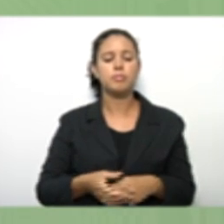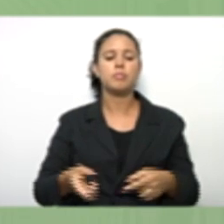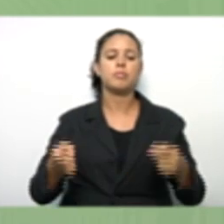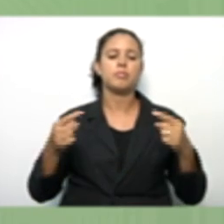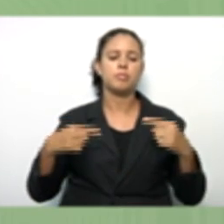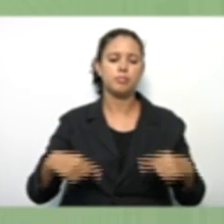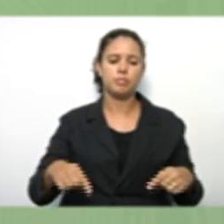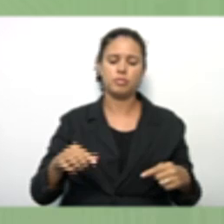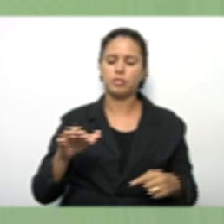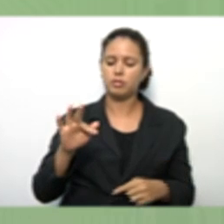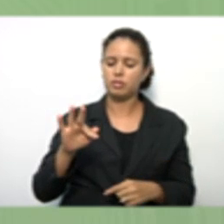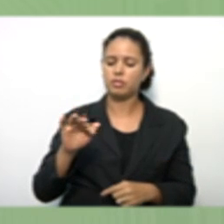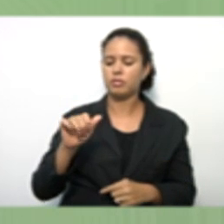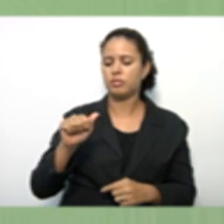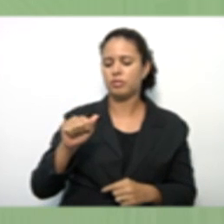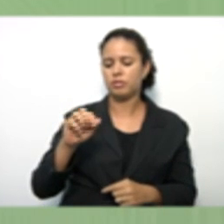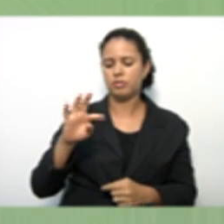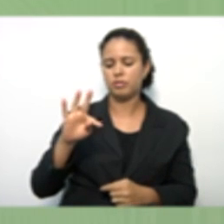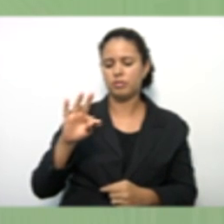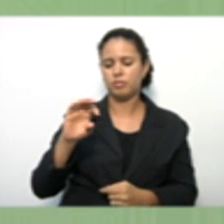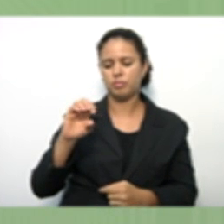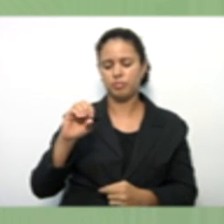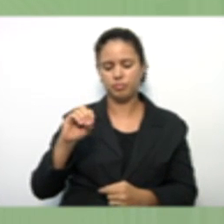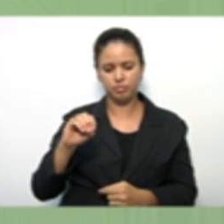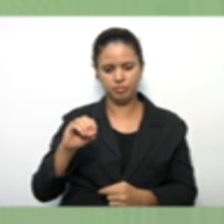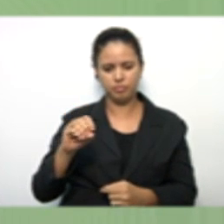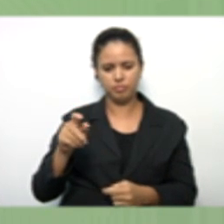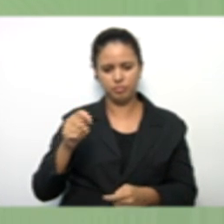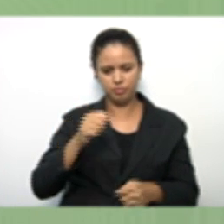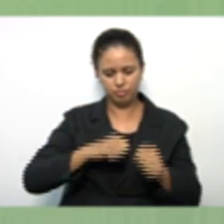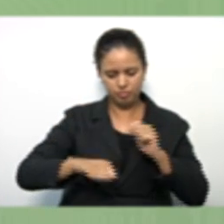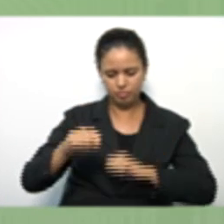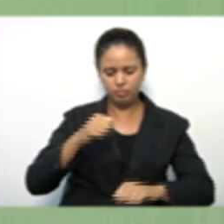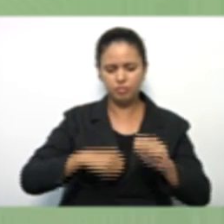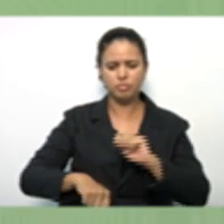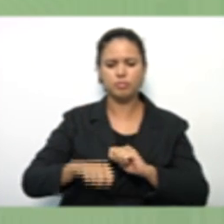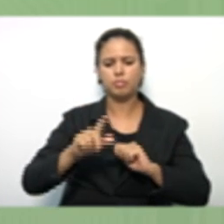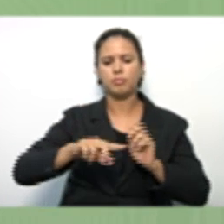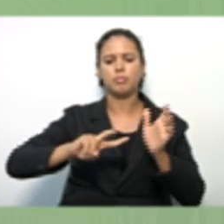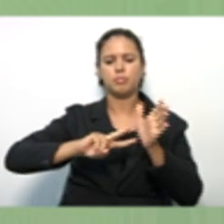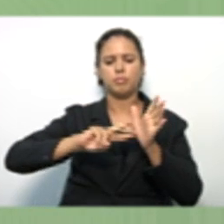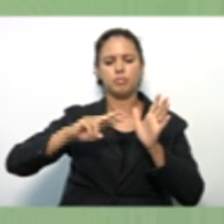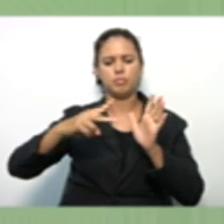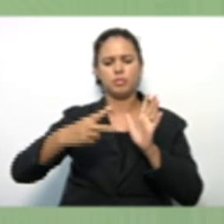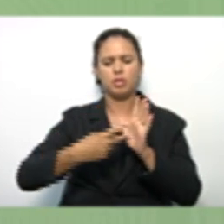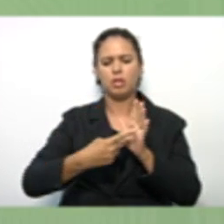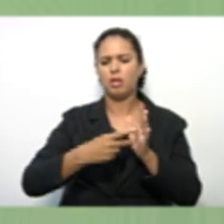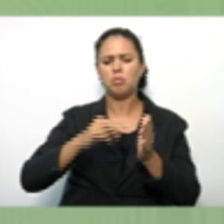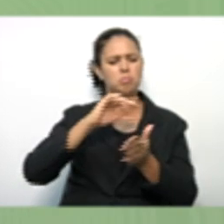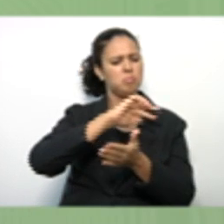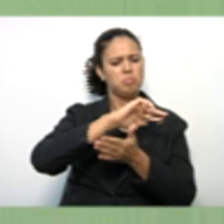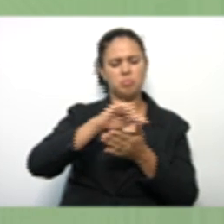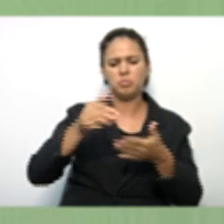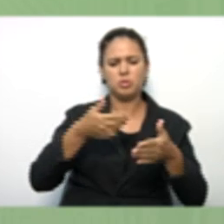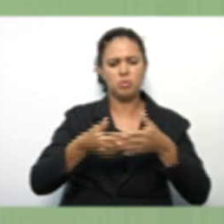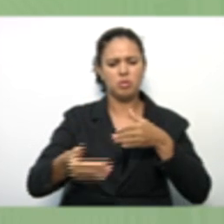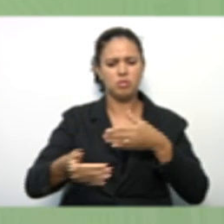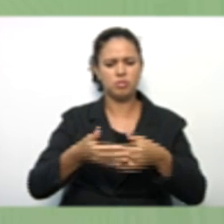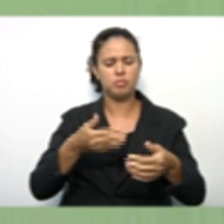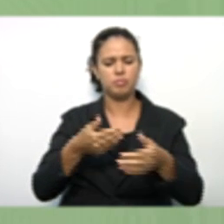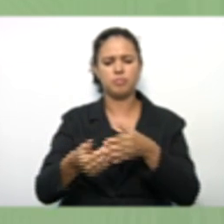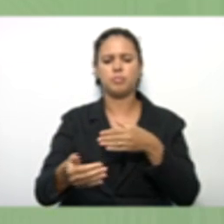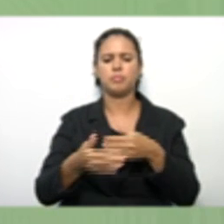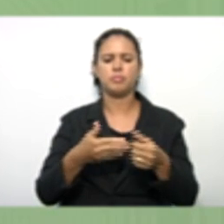de fato administrativo. É qualquer fato que venha alterar, aumentar ou